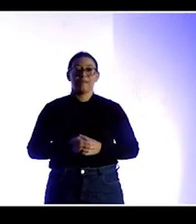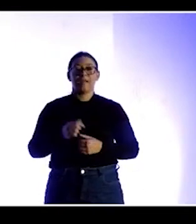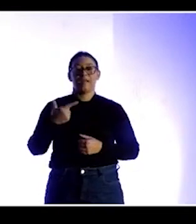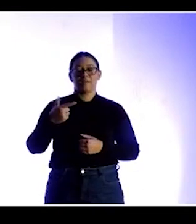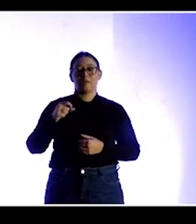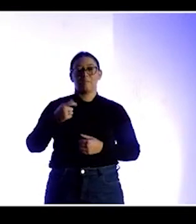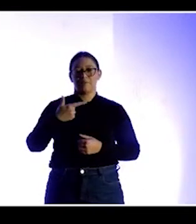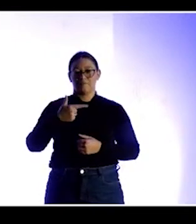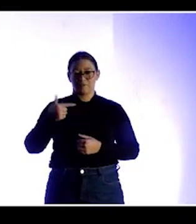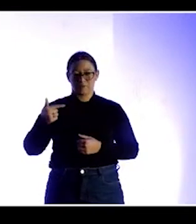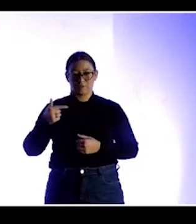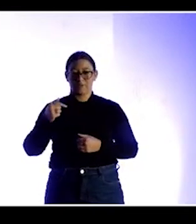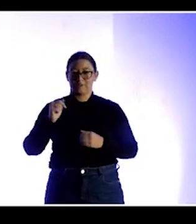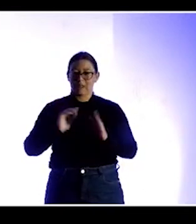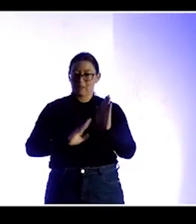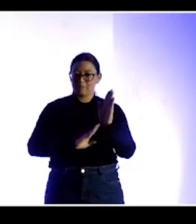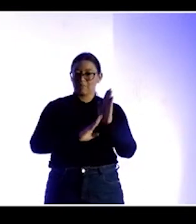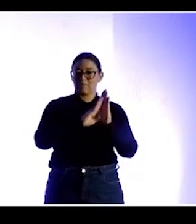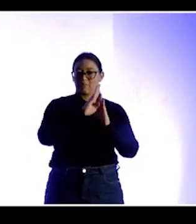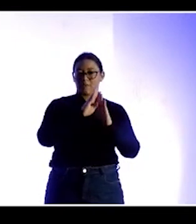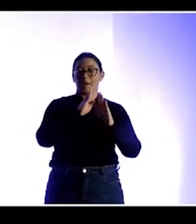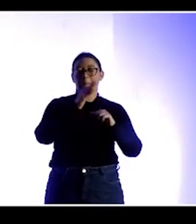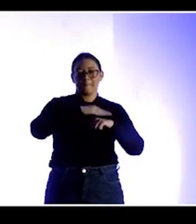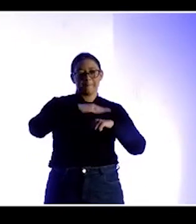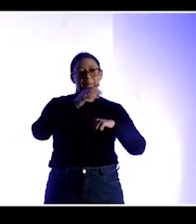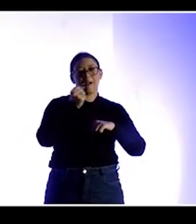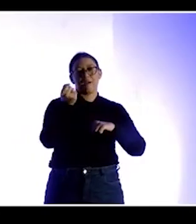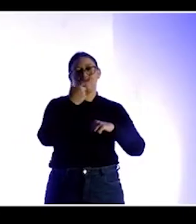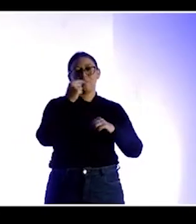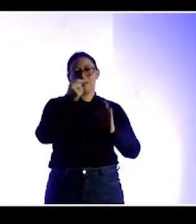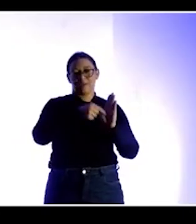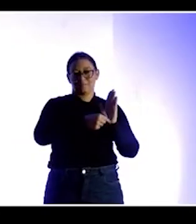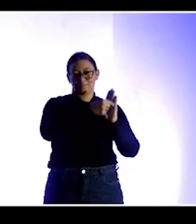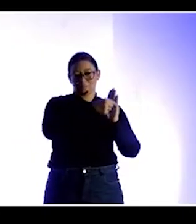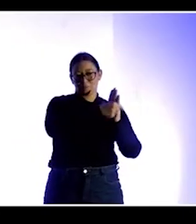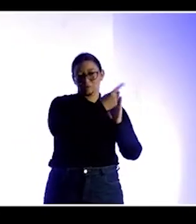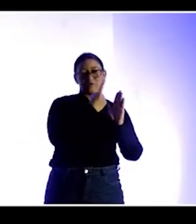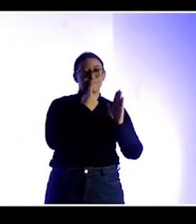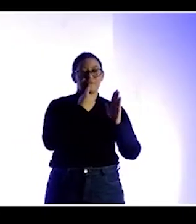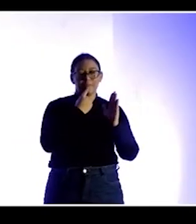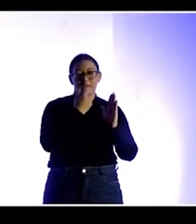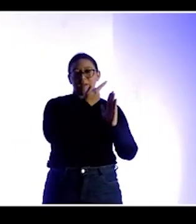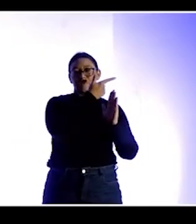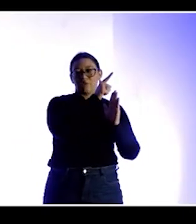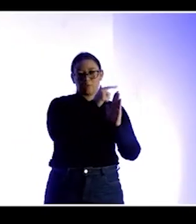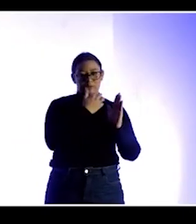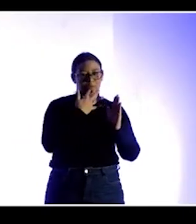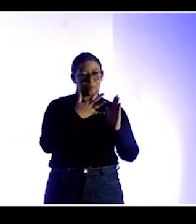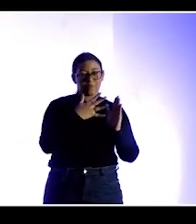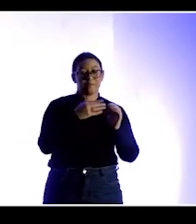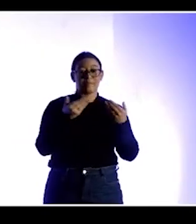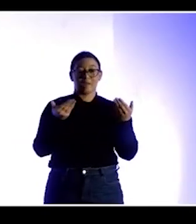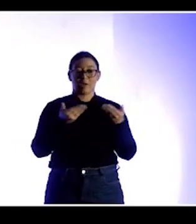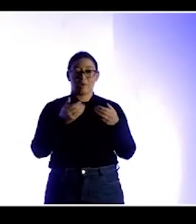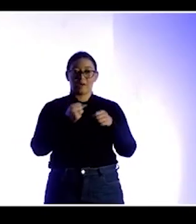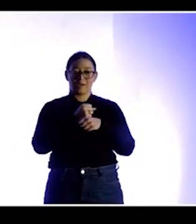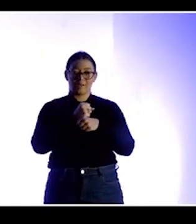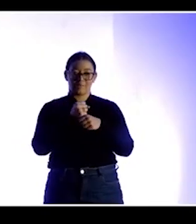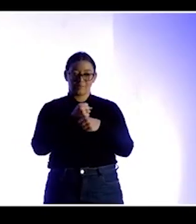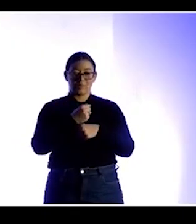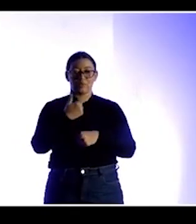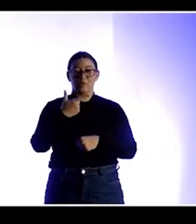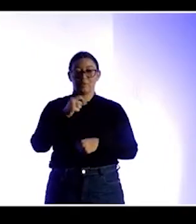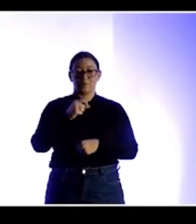cresceu mais do que a soma de todas as outras, 2022. Agora eu vou juntar 2023, é a